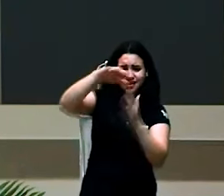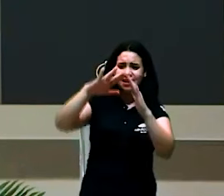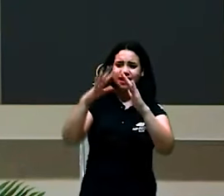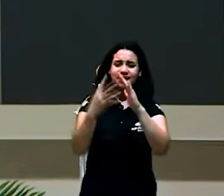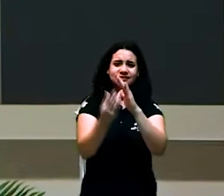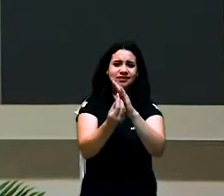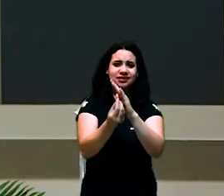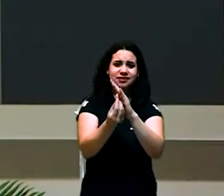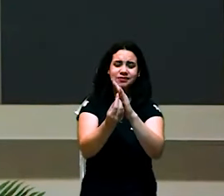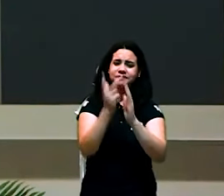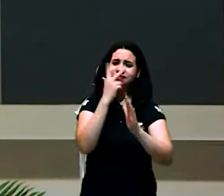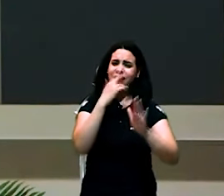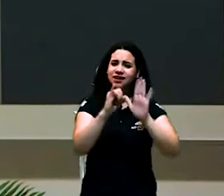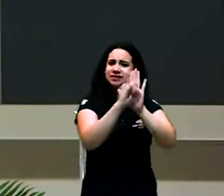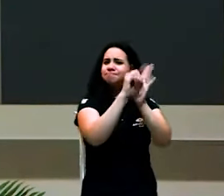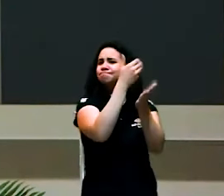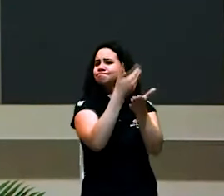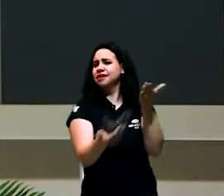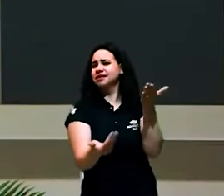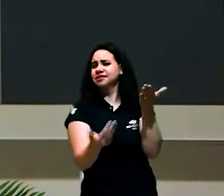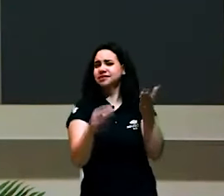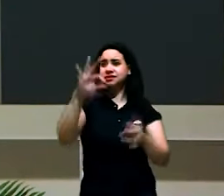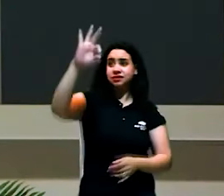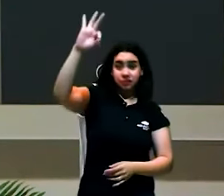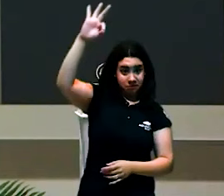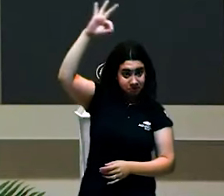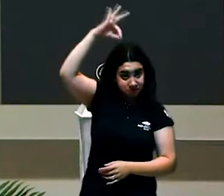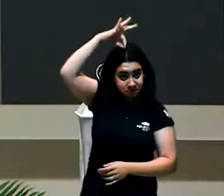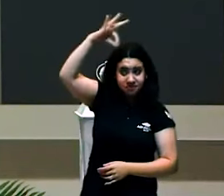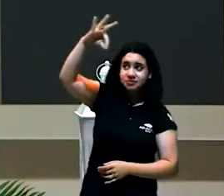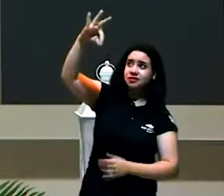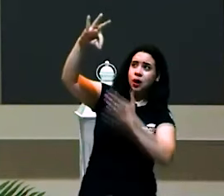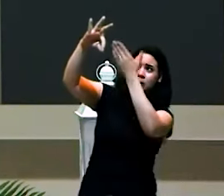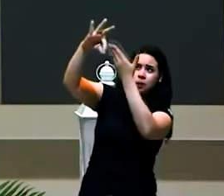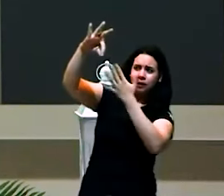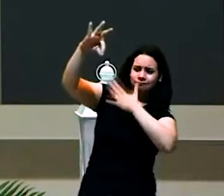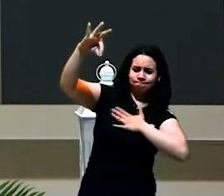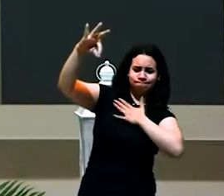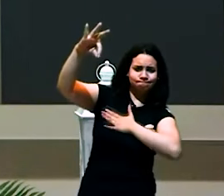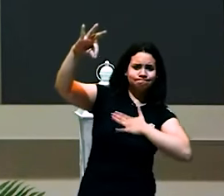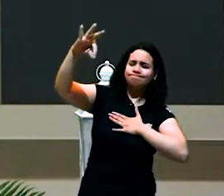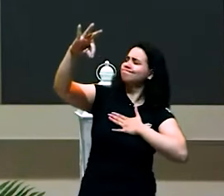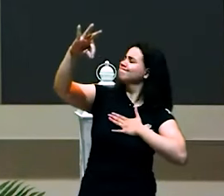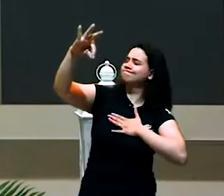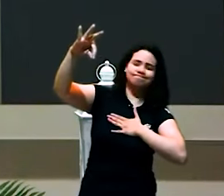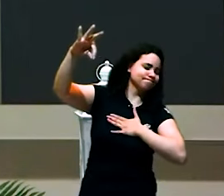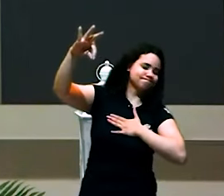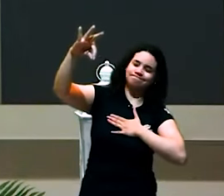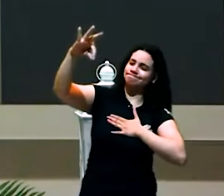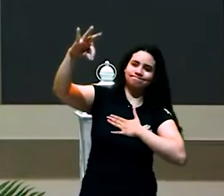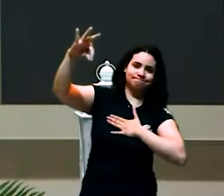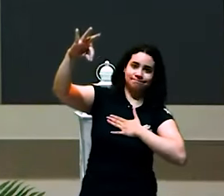não aprova. E faz aquilo que o Espírito Santo não fez e atribui ao Espírito Santo. E o Espírito Santo diz,